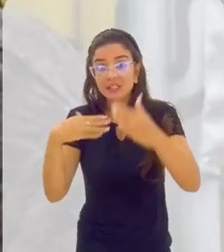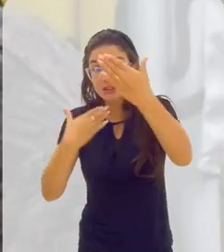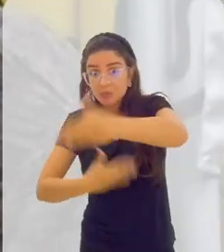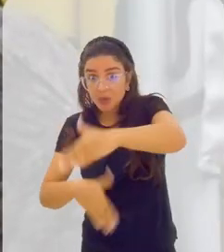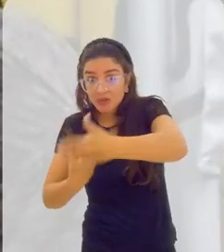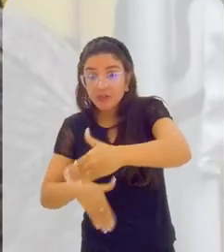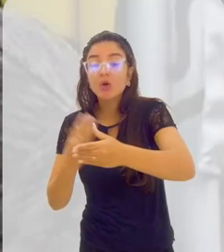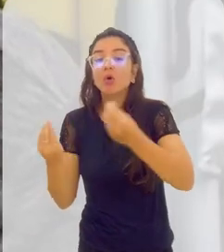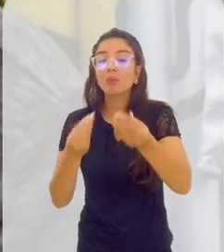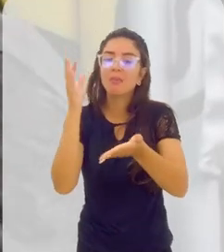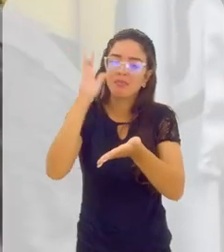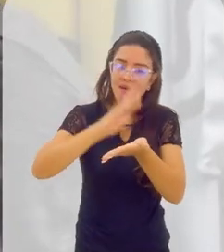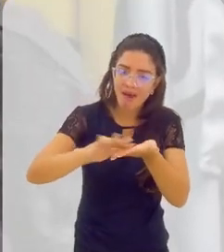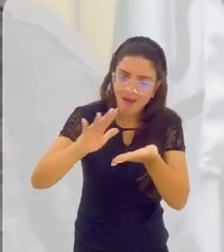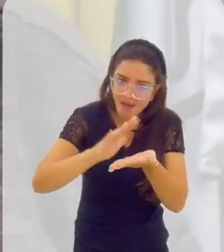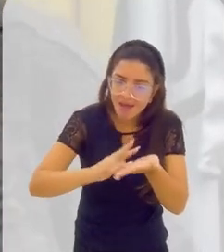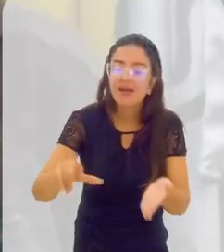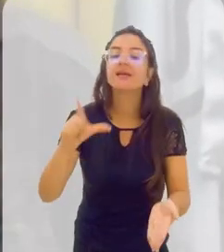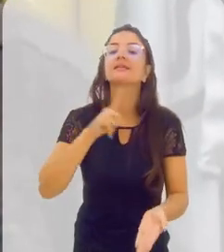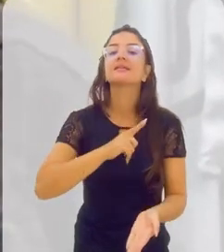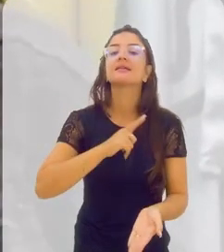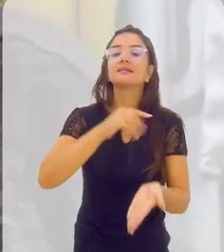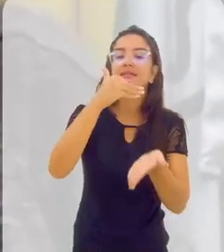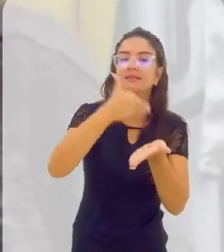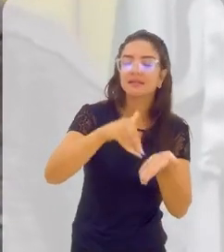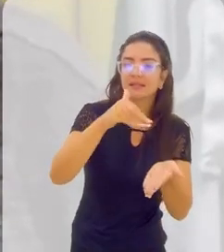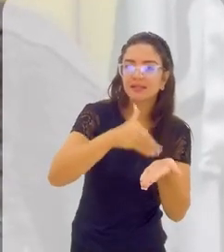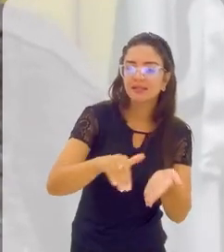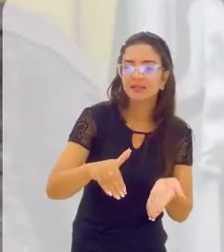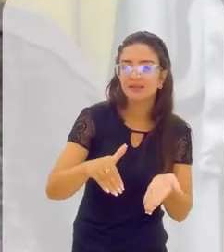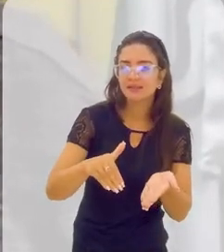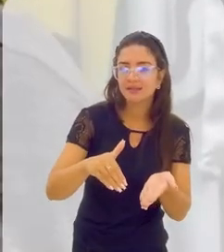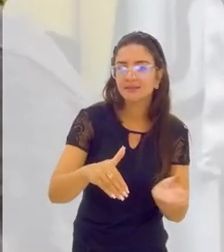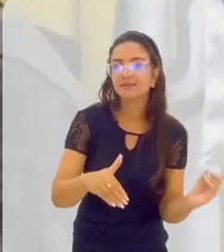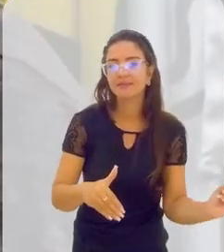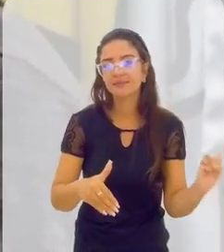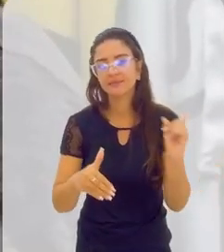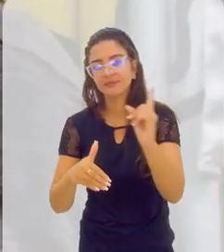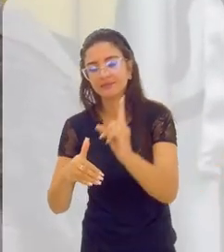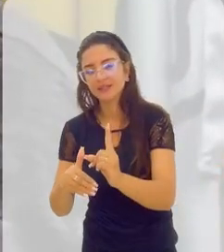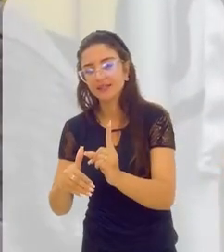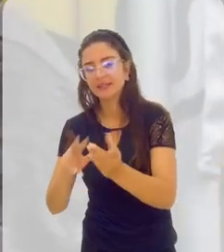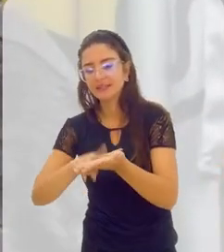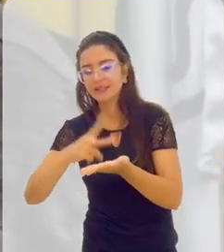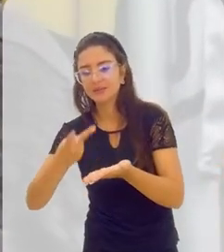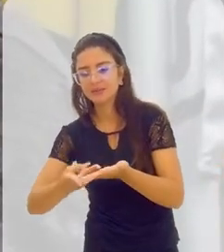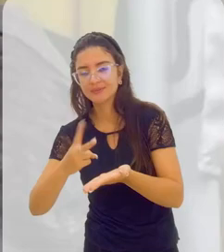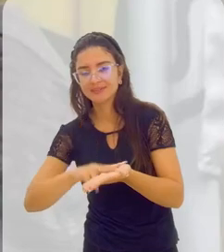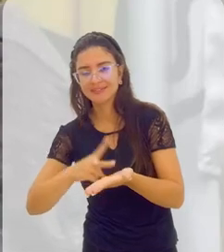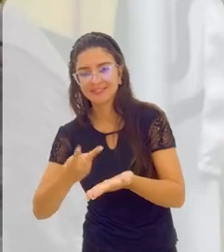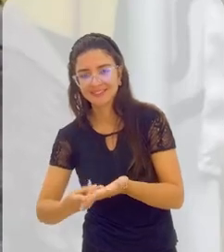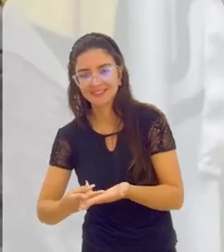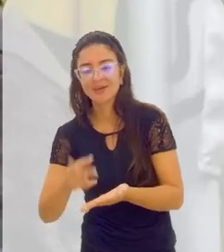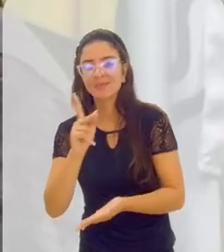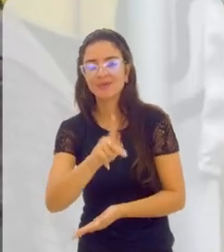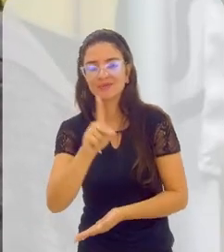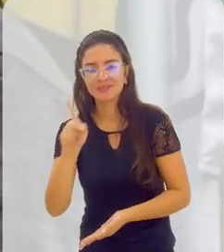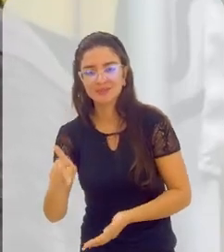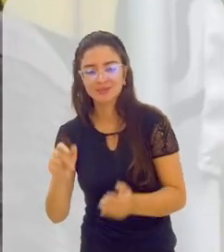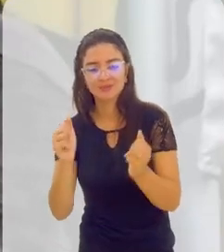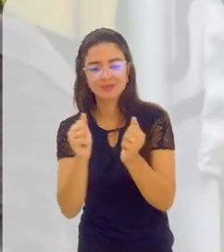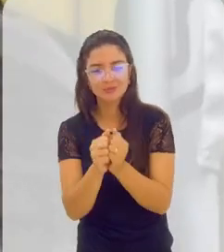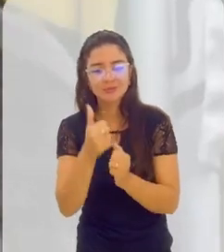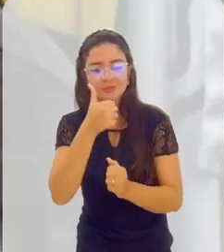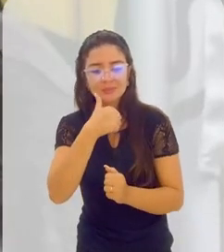a prova deles em Braile e tinha uma secretária uma secretaria que traduzia do professor corrigir junto com as